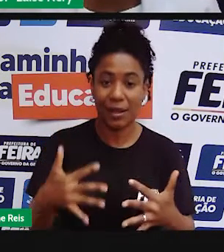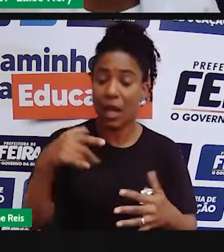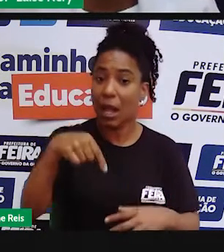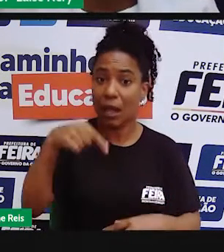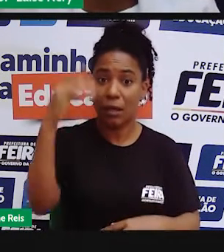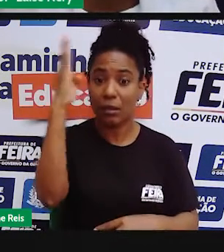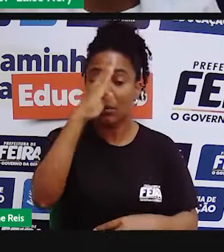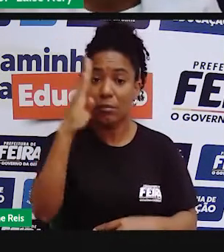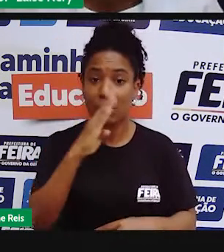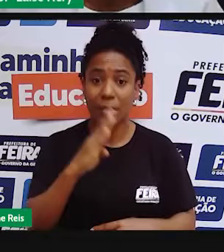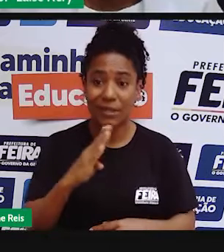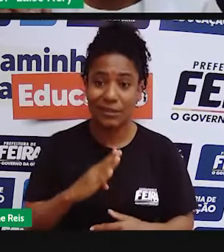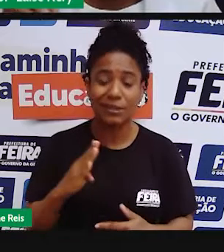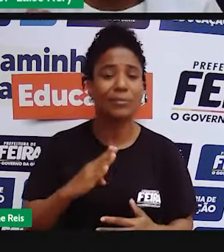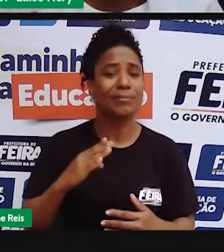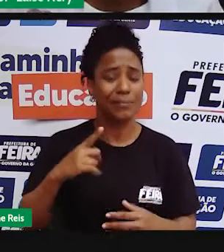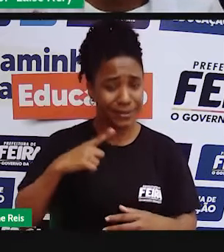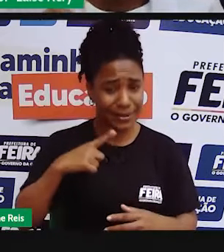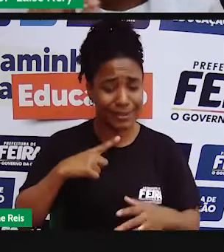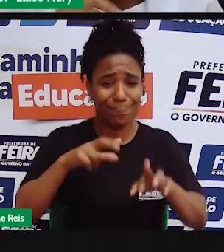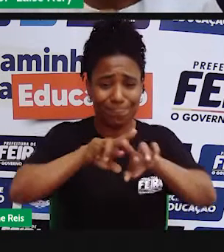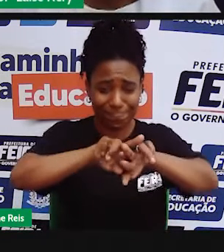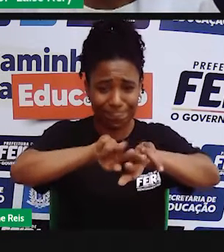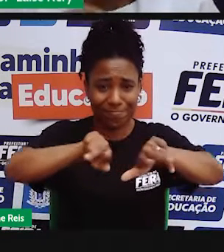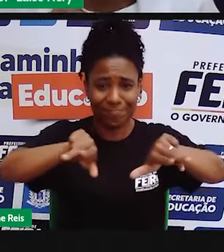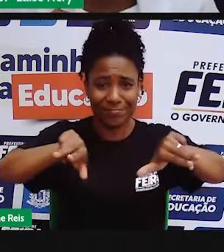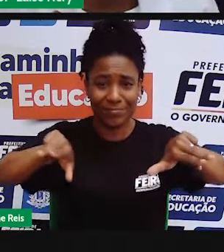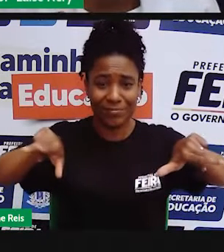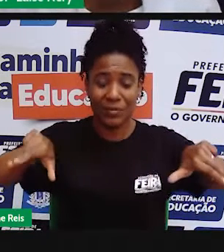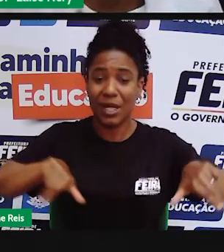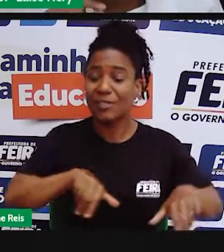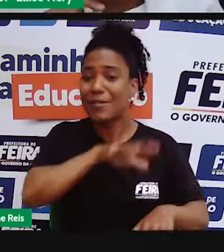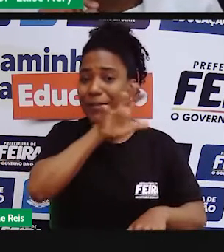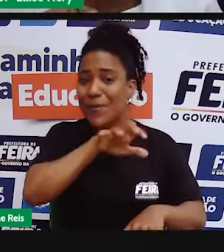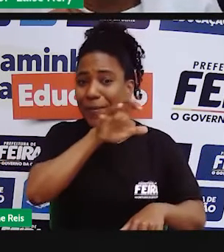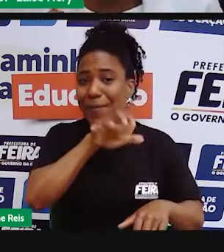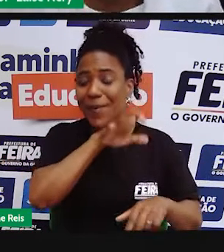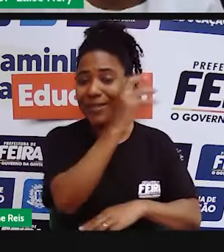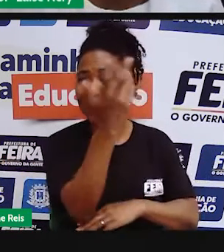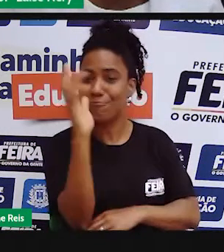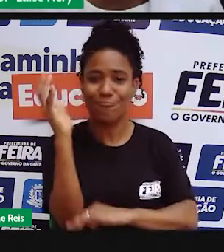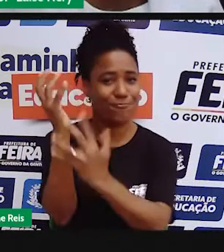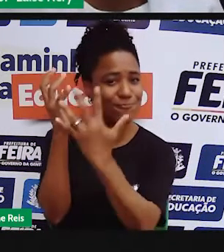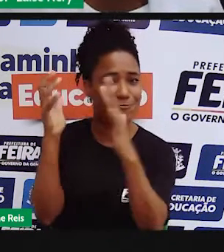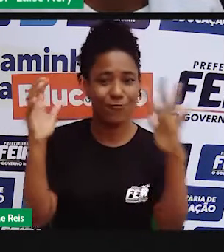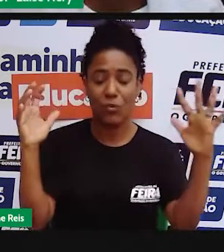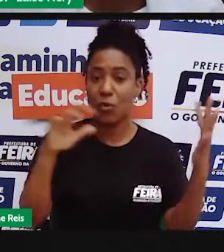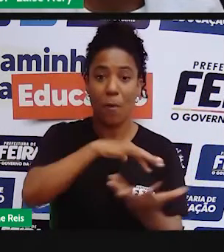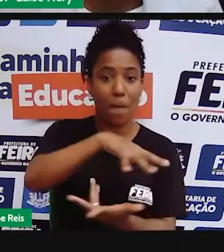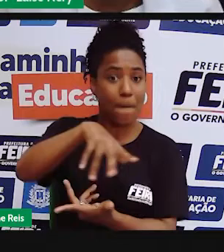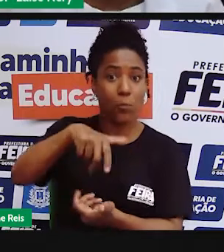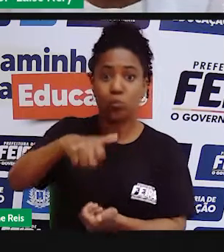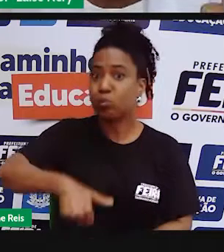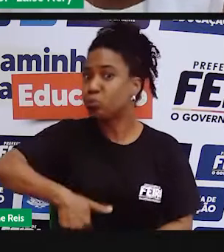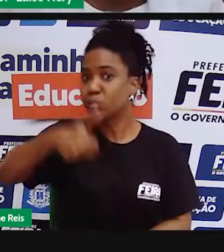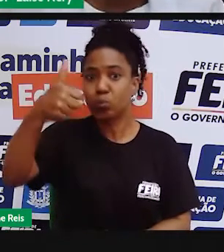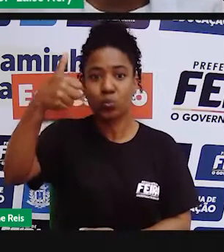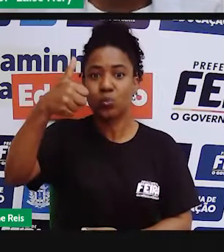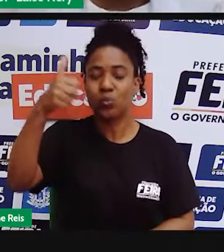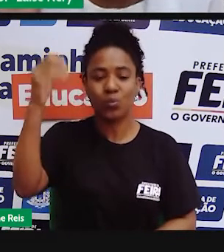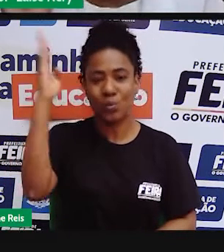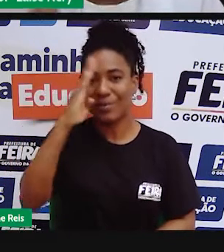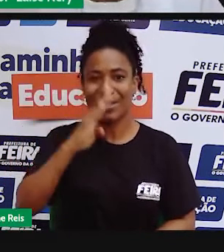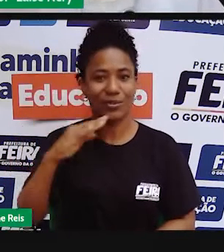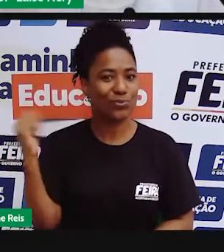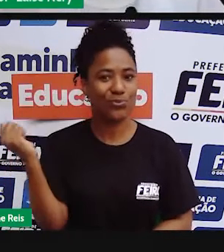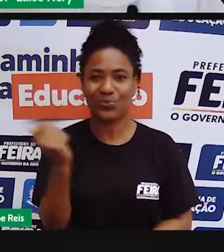do mundo. Estima-se que em nosso território, no nosso território nacional, estejam de 10